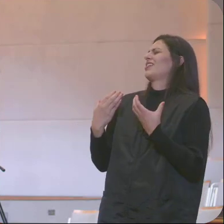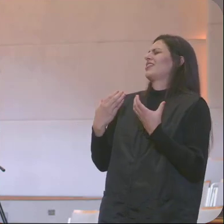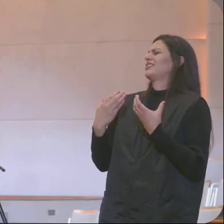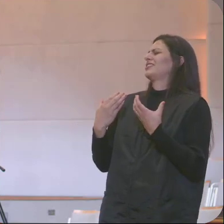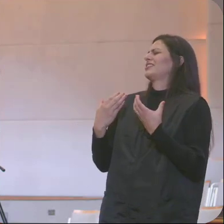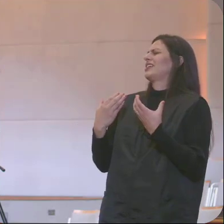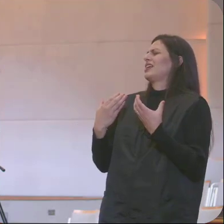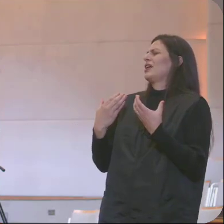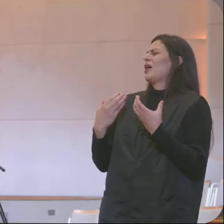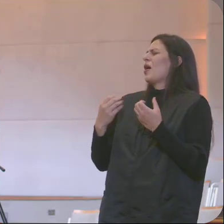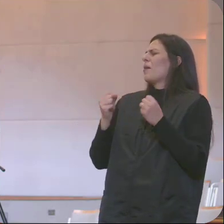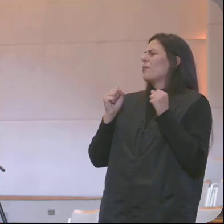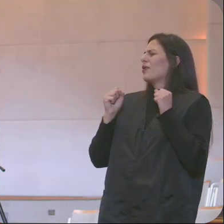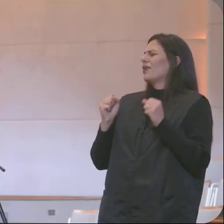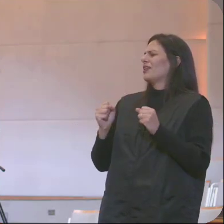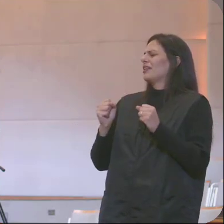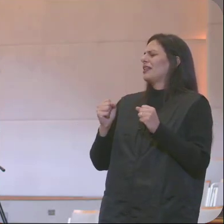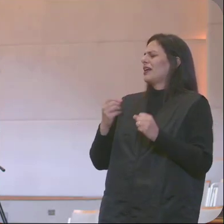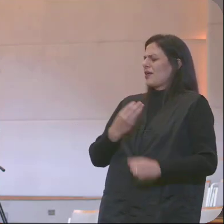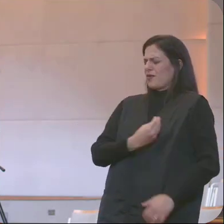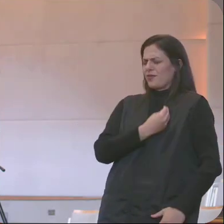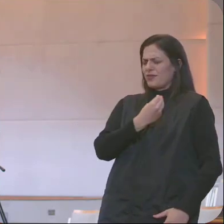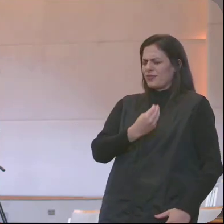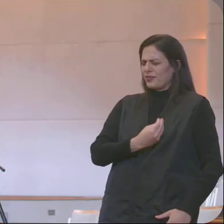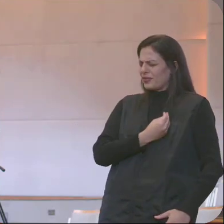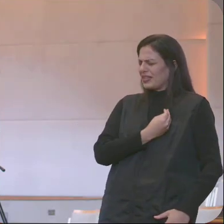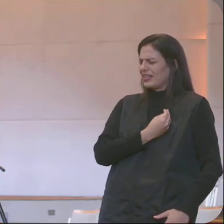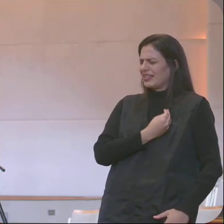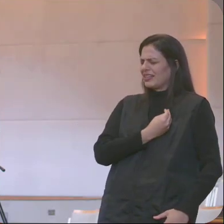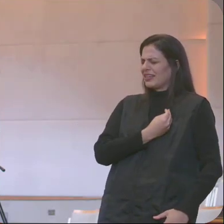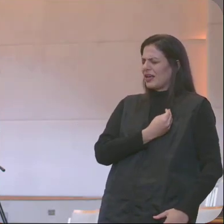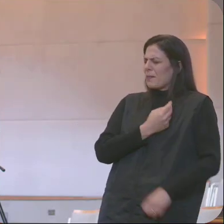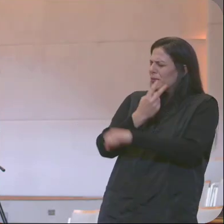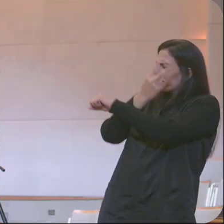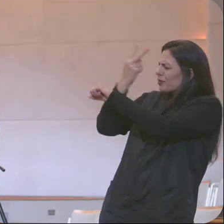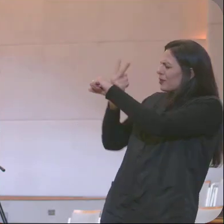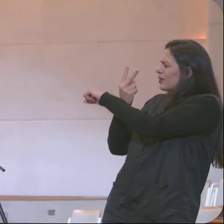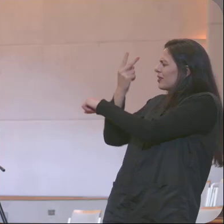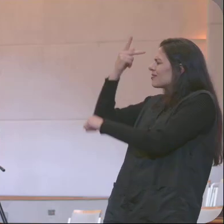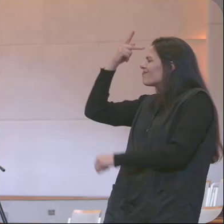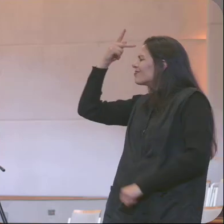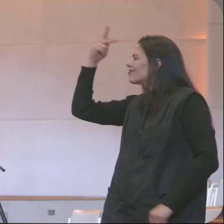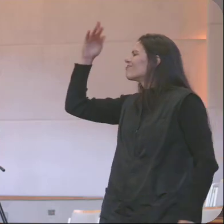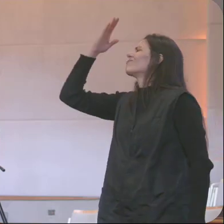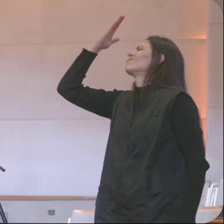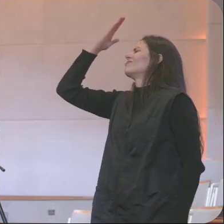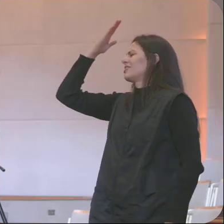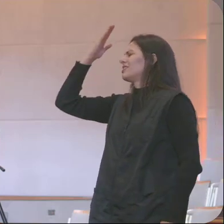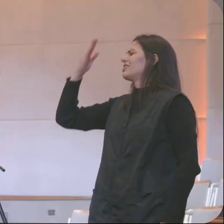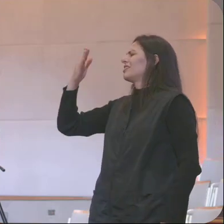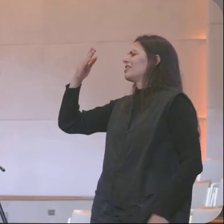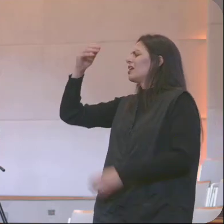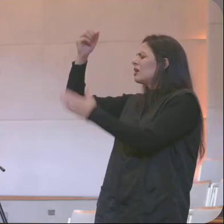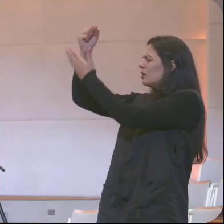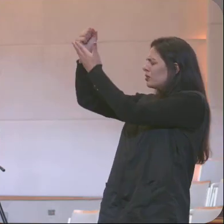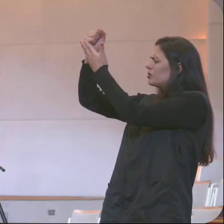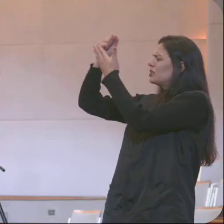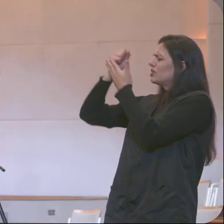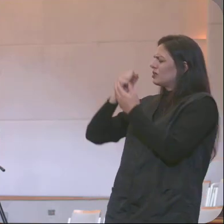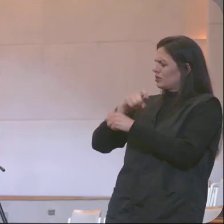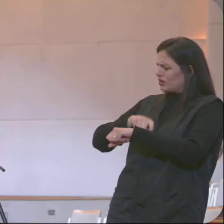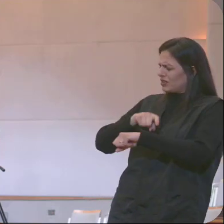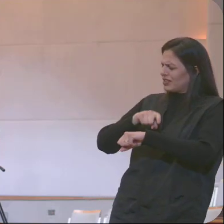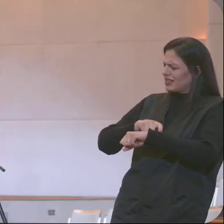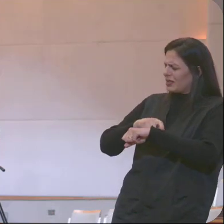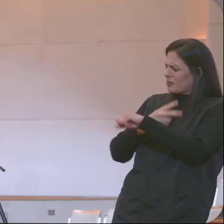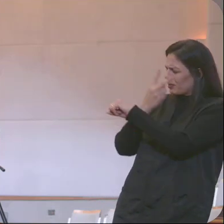nossa zona de conforto para buscar a tua presença. Nos sustenta enquanto buscamos a tua